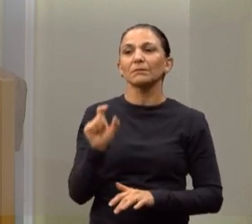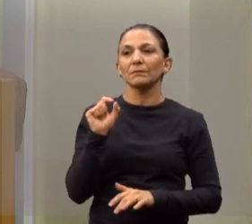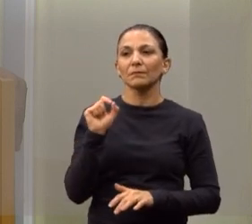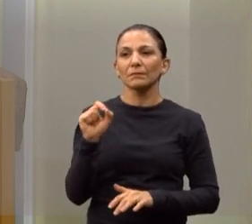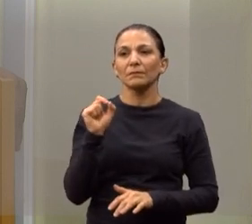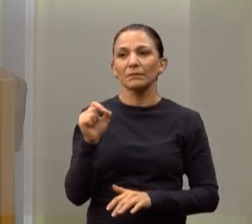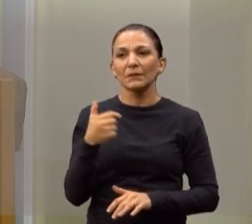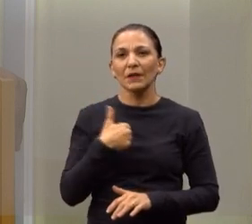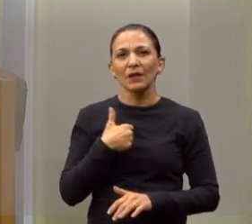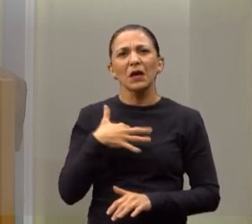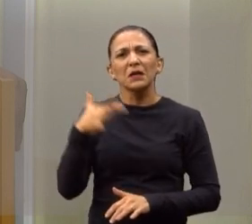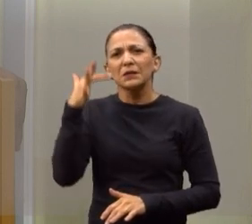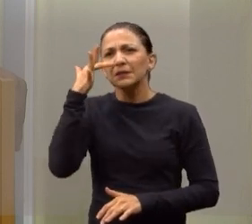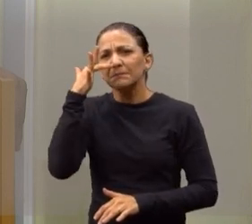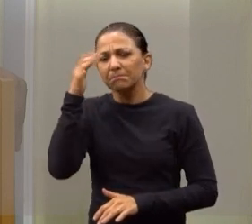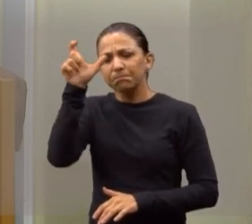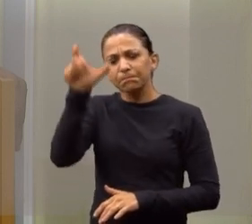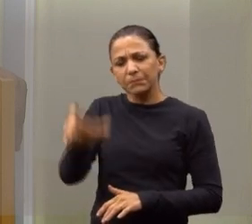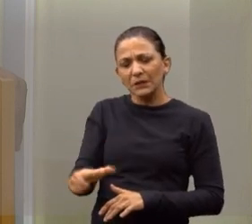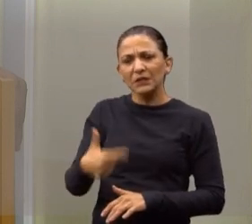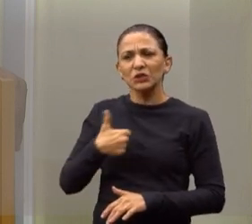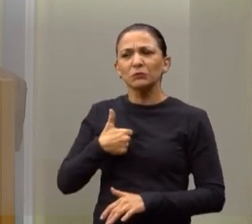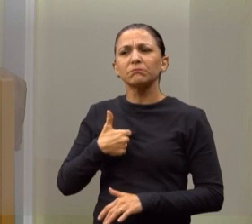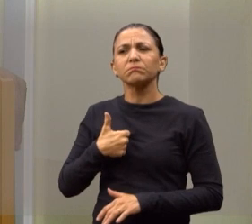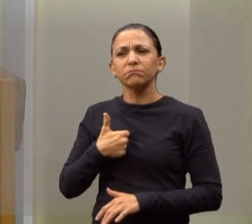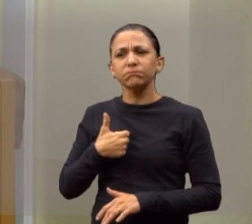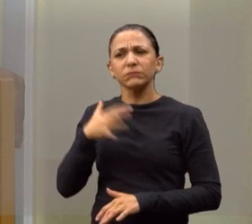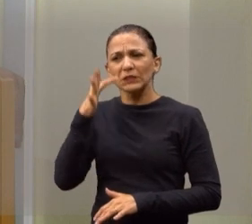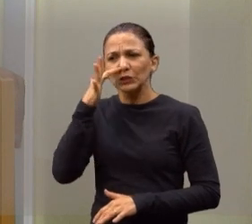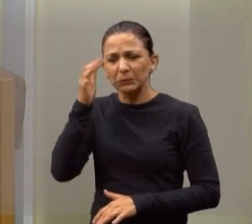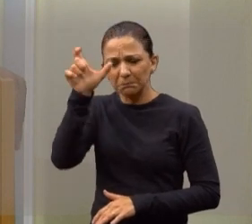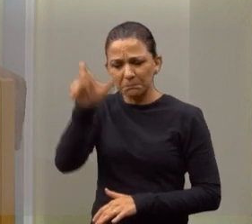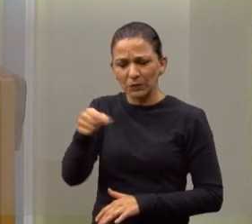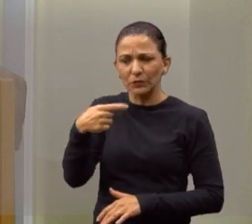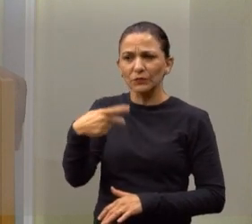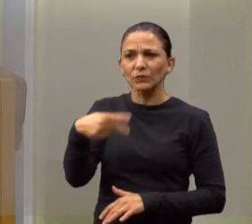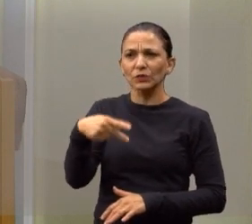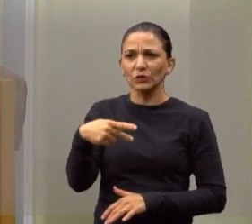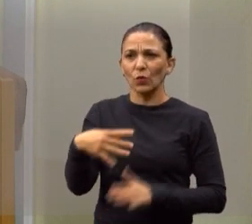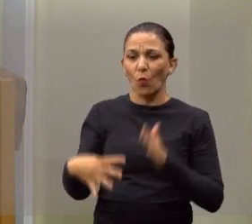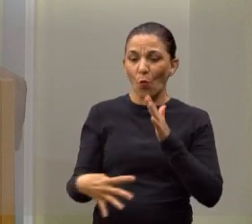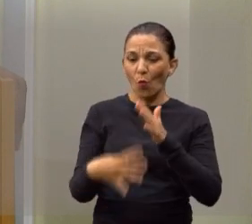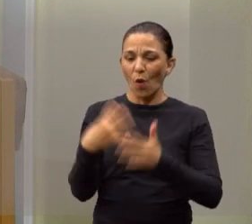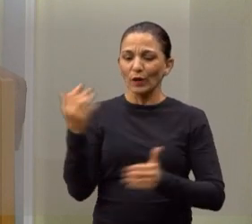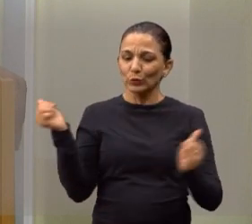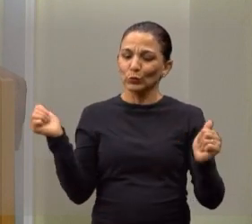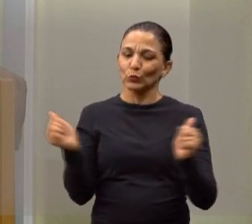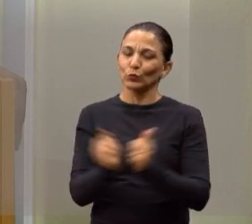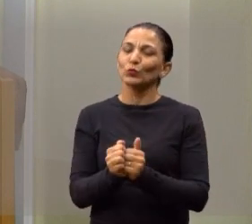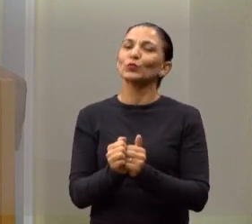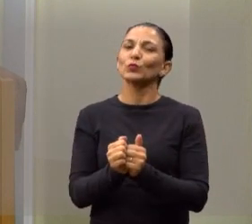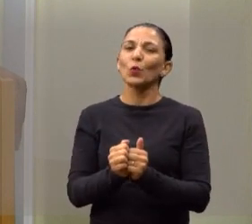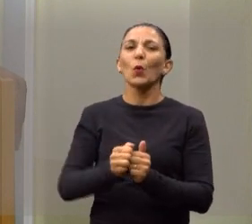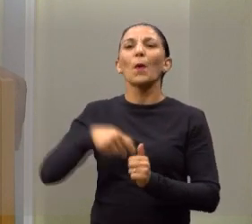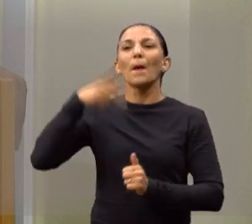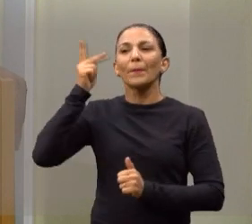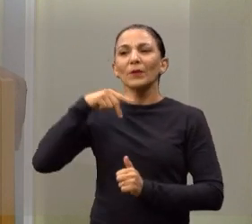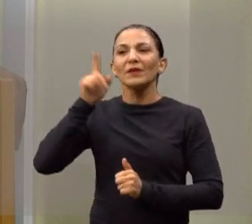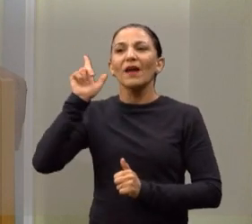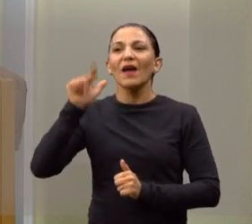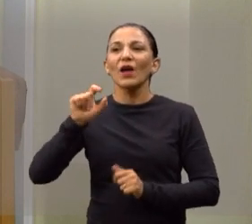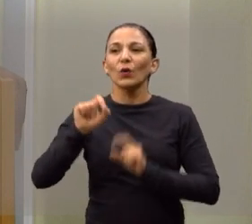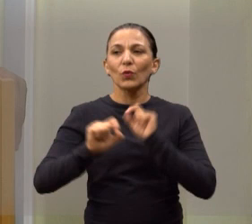eu admiro muito essa pessoa que desde os quatro mandatos eu estou com ele eu acho que a política assim